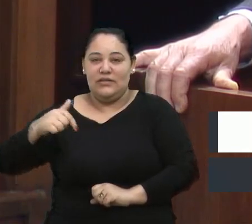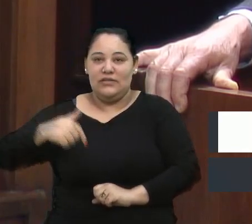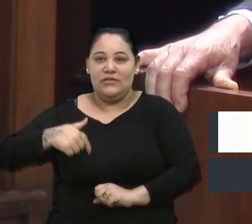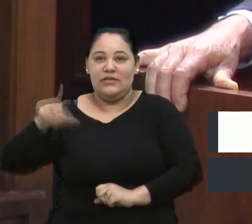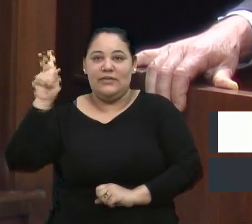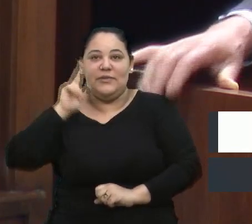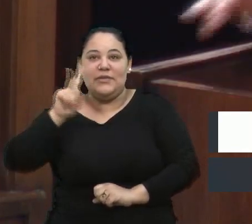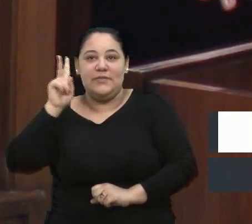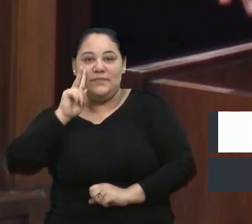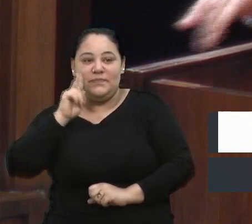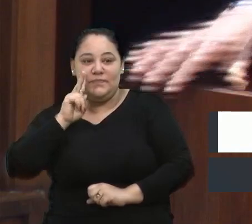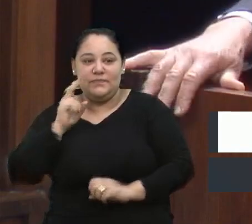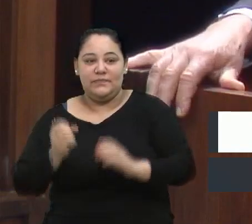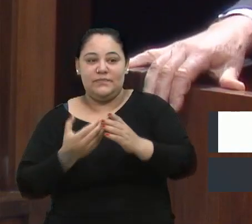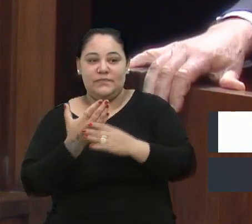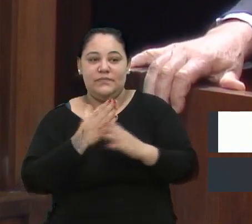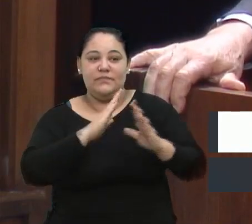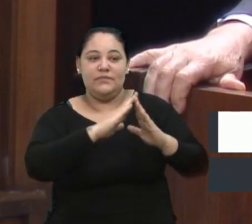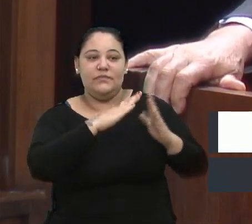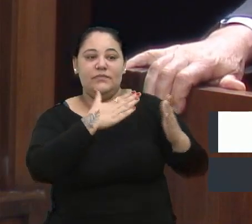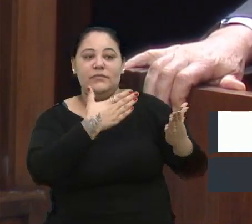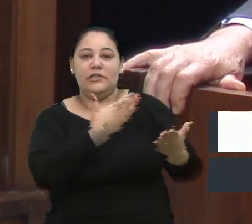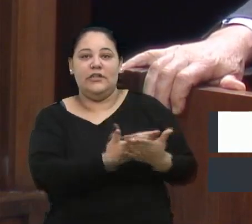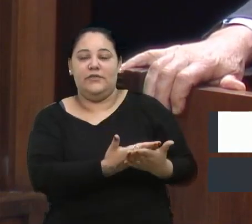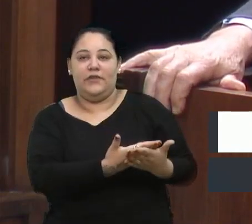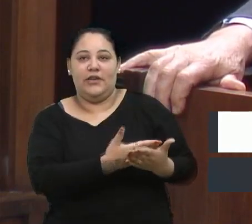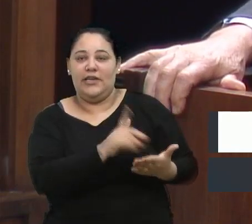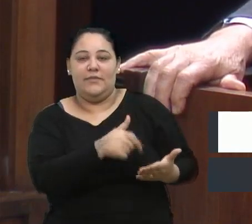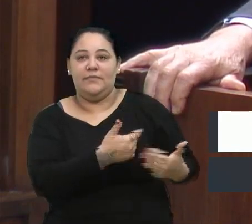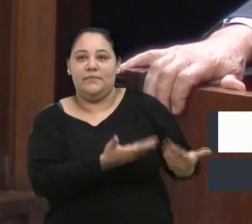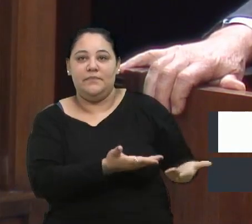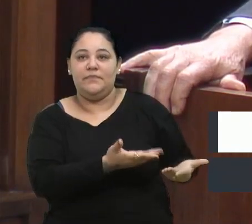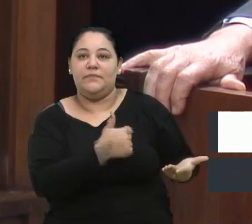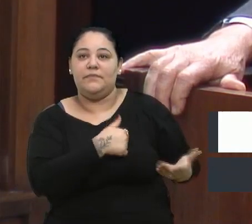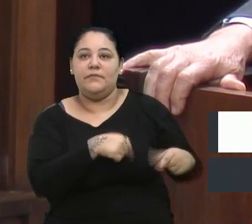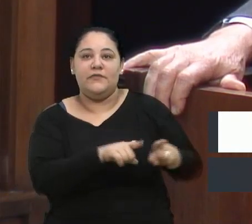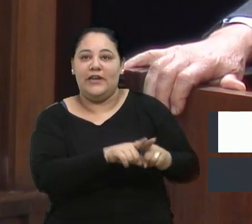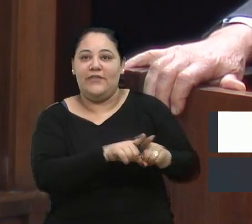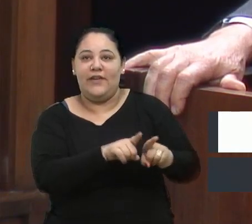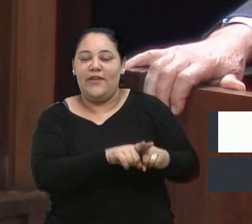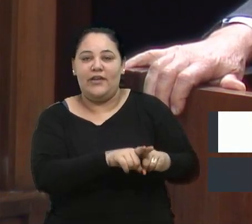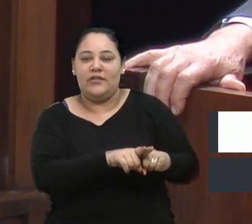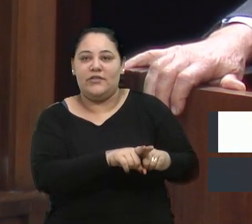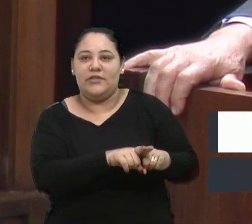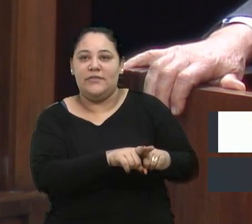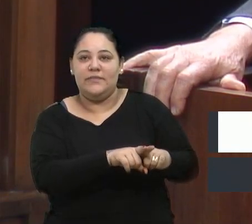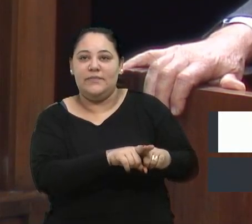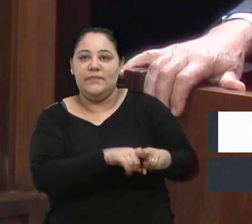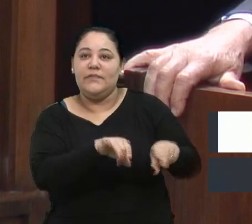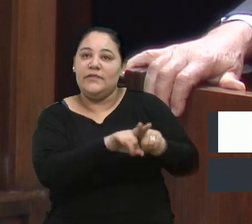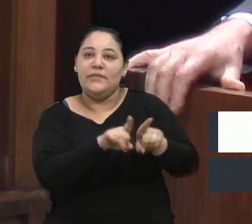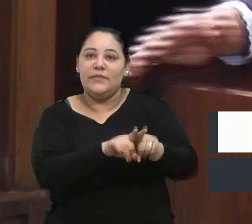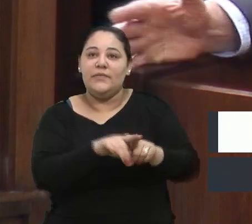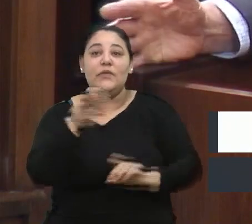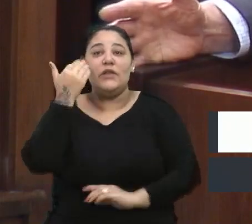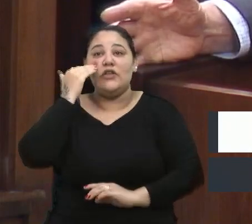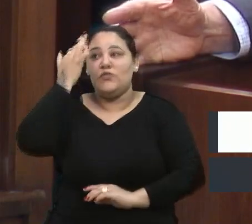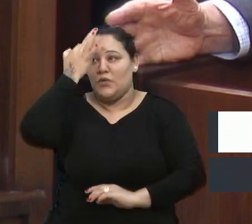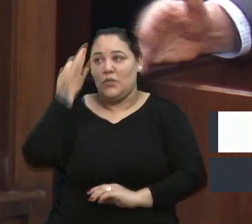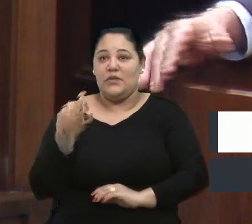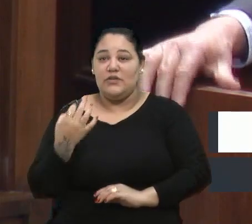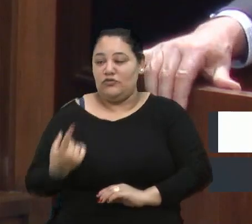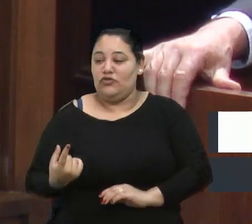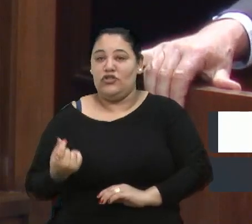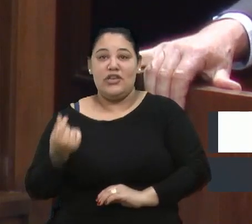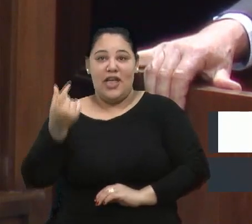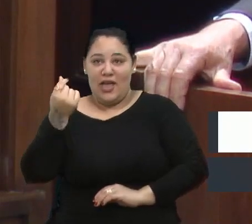escolas, com a rapidez que a Farmácia São João, mas quando há um envolvimento empresário, entendimento, dinheiro,